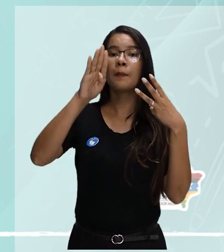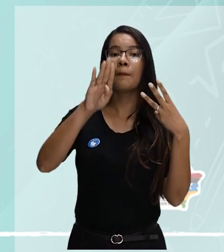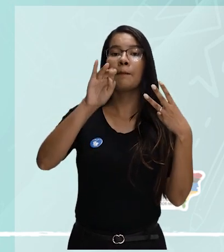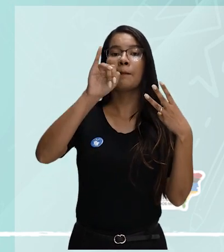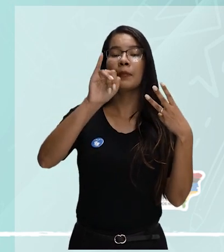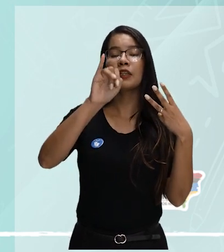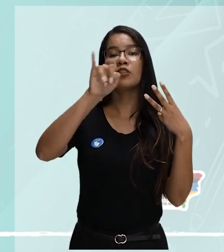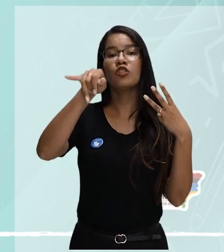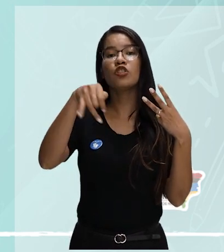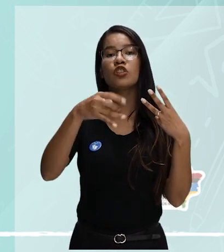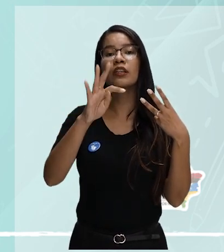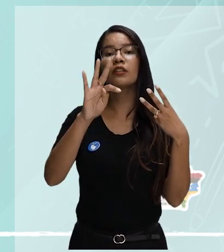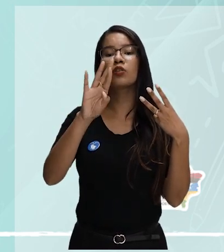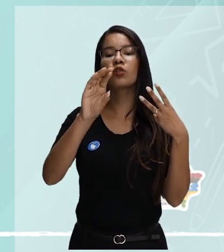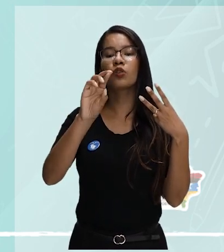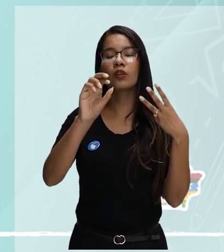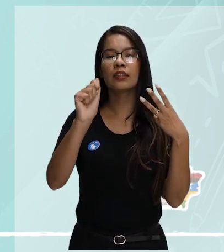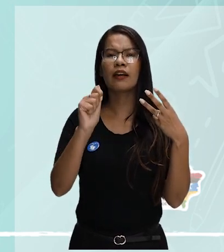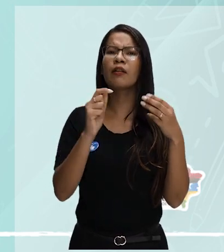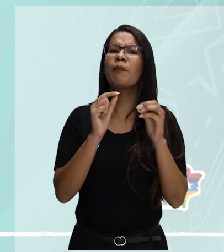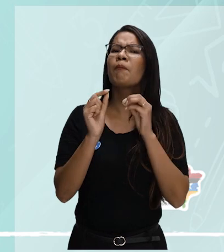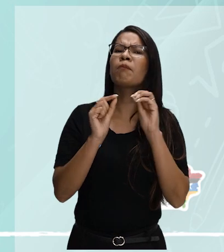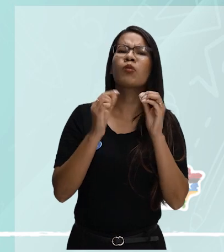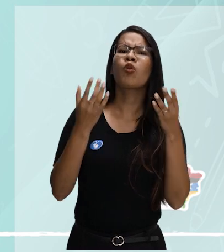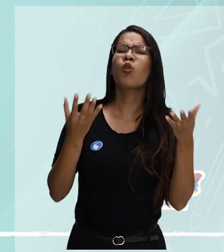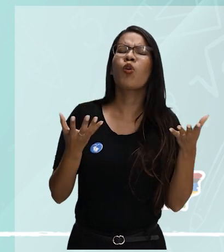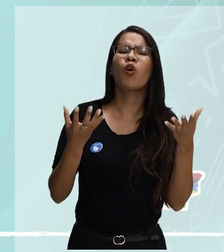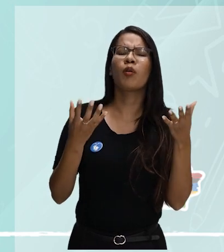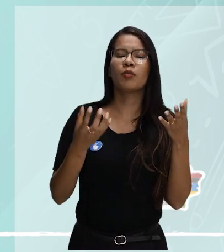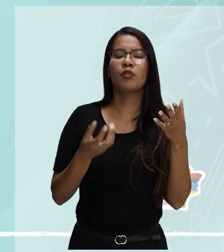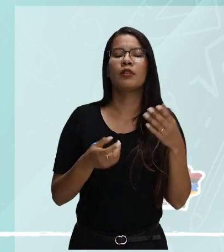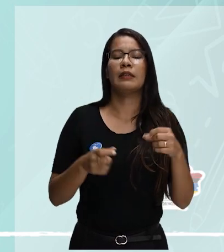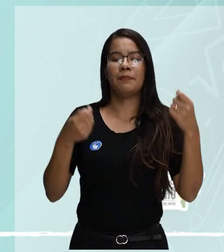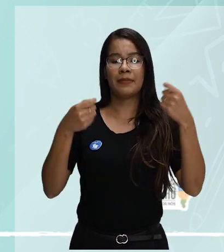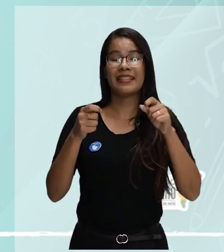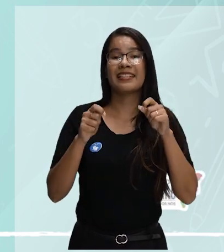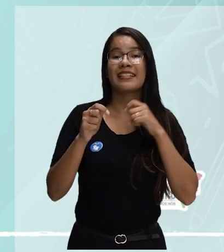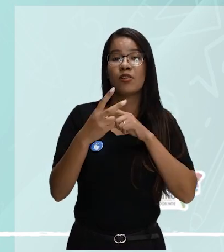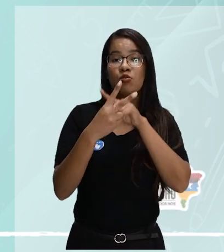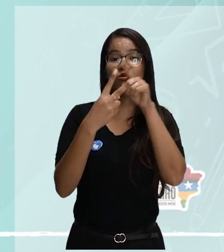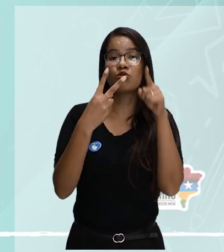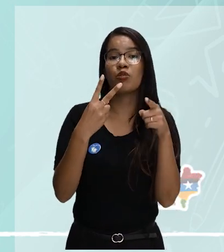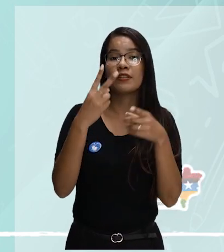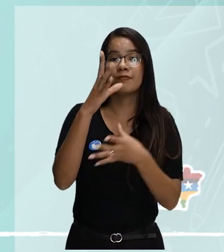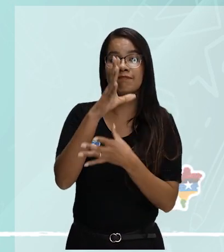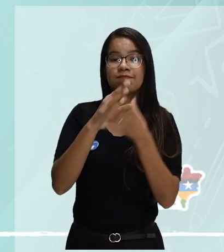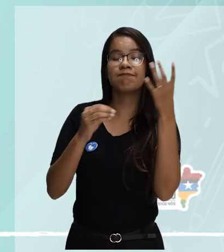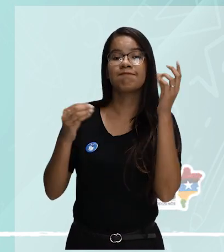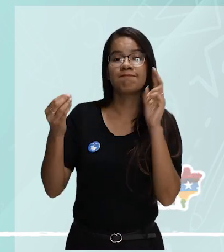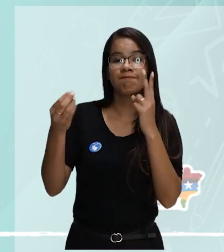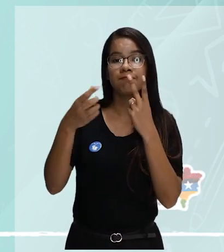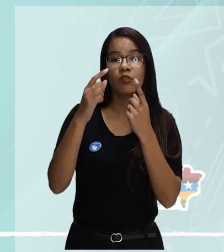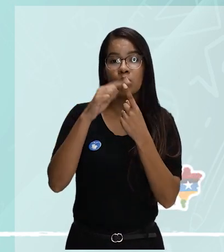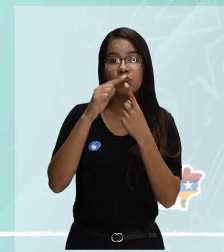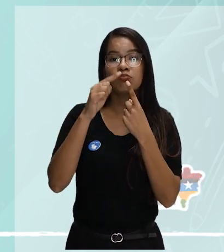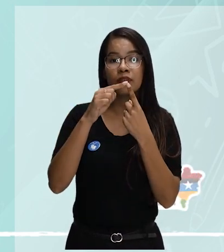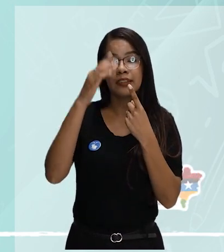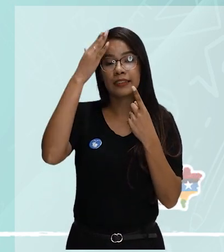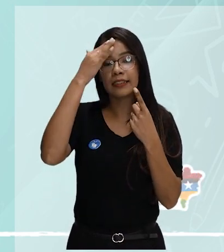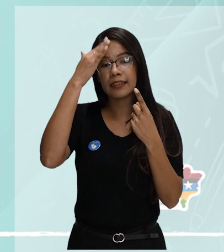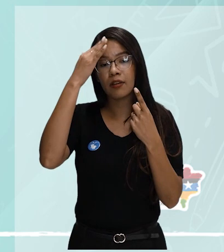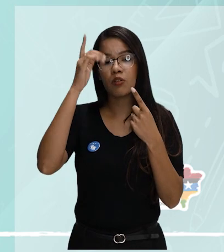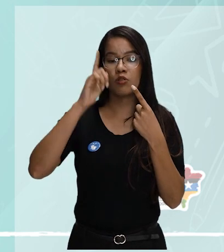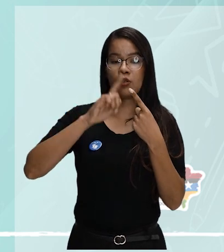que ser as duas coisas ao mesmo tempo. Ela tem que ser injetora e tem que ser sobrejetora.